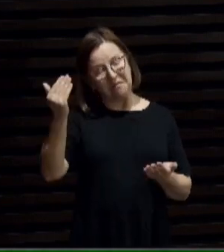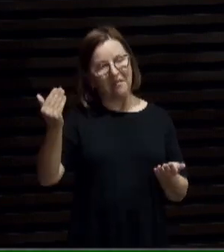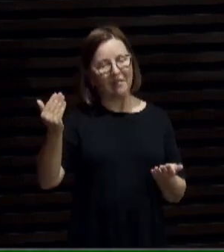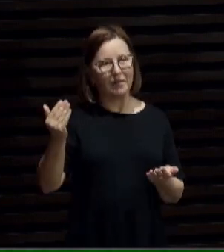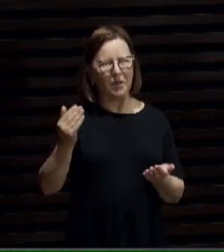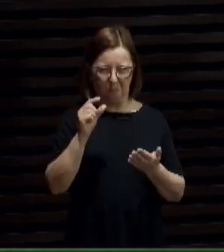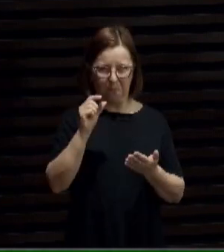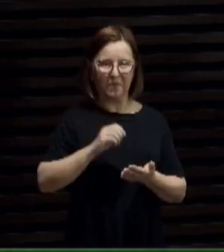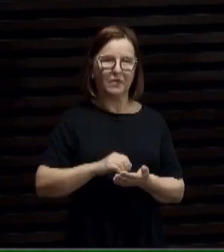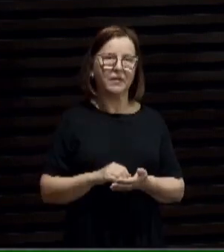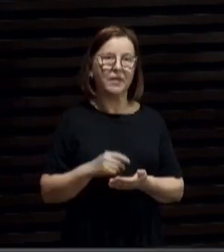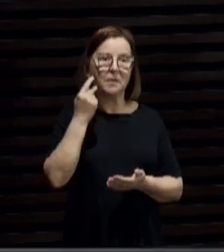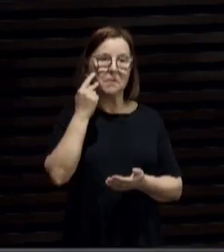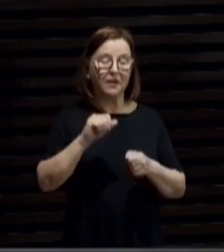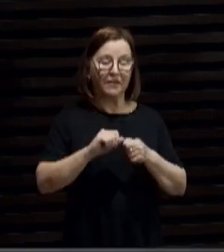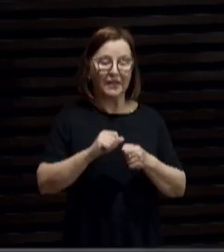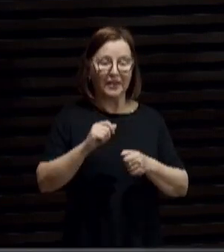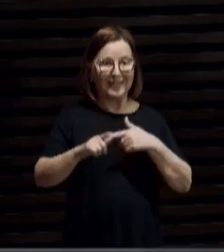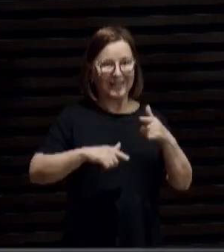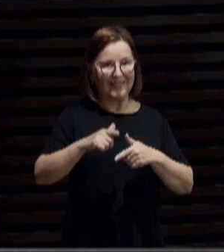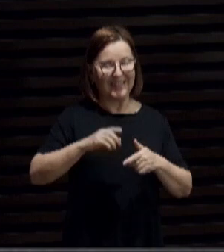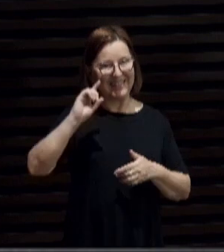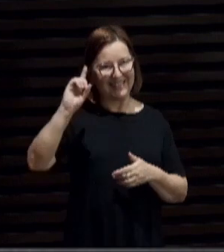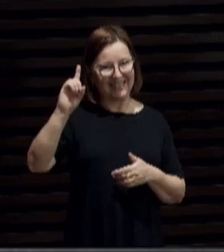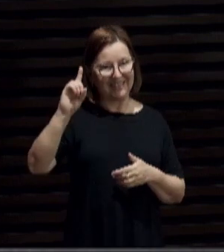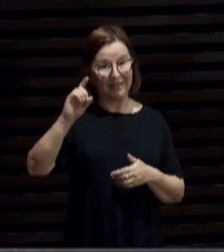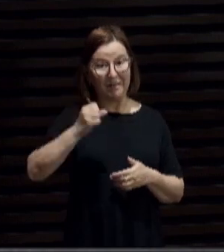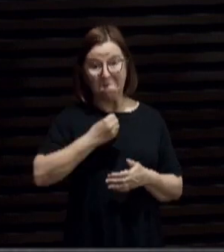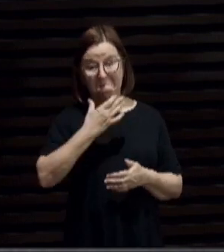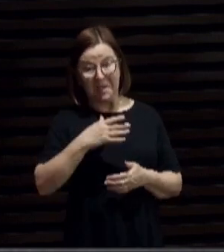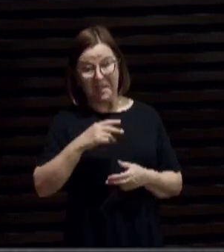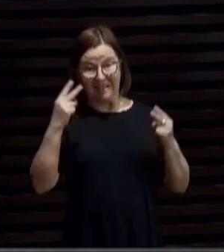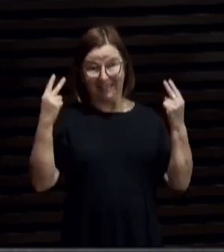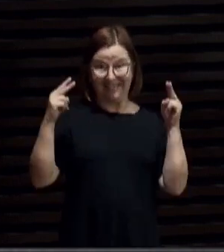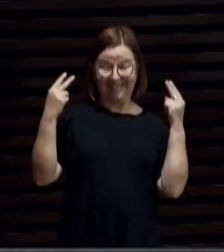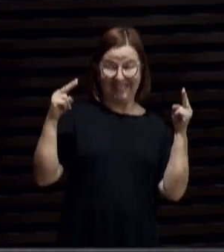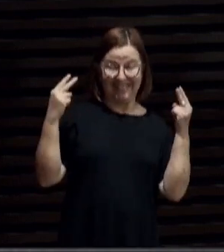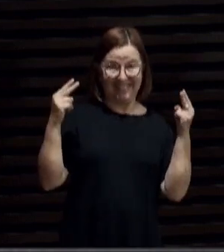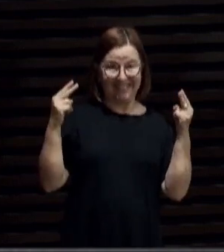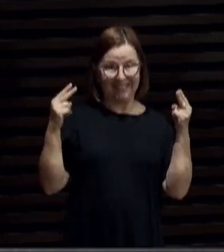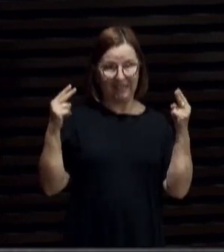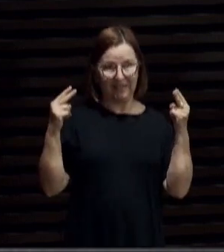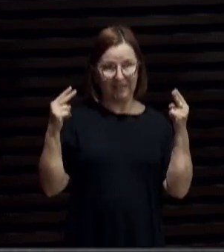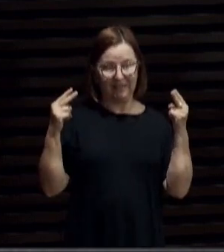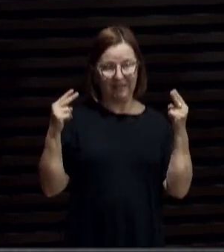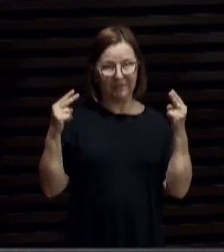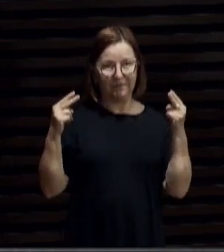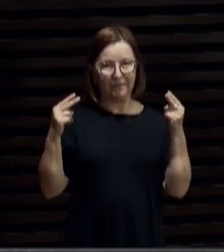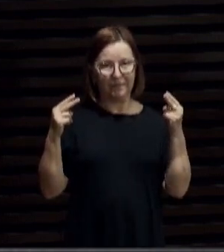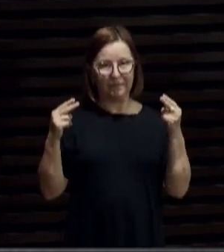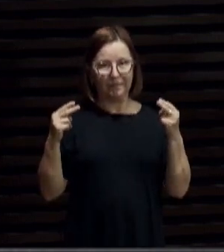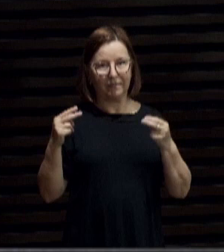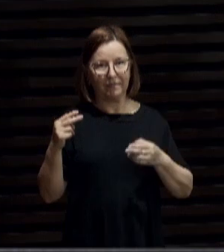é para fazer o trabalho de Deus bem e triunfantemente, é um senso de nossa